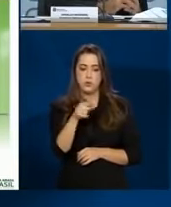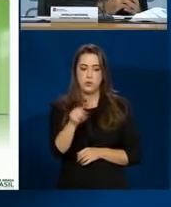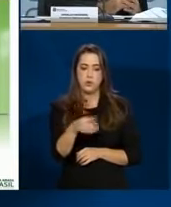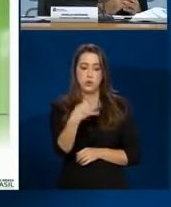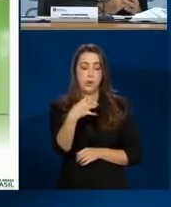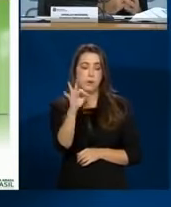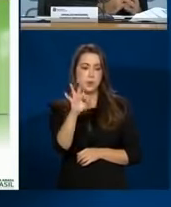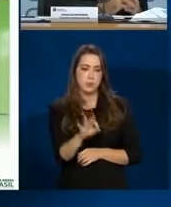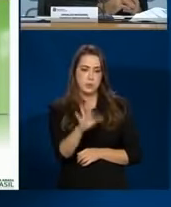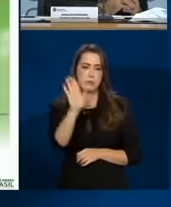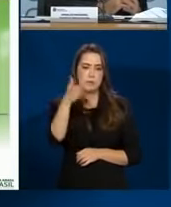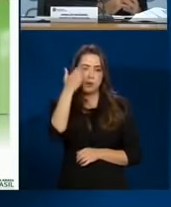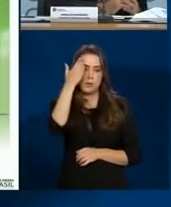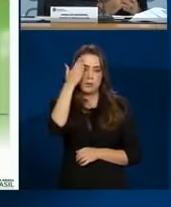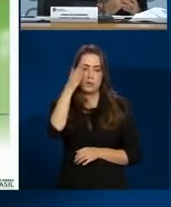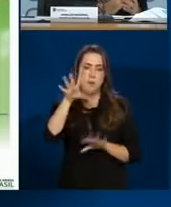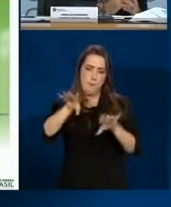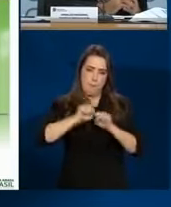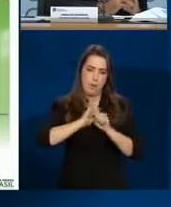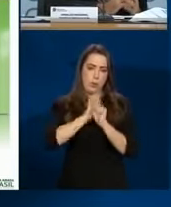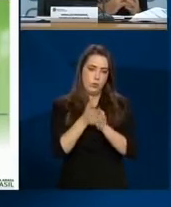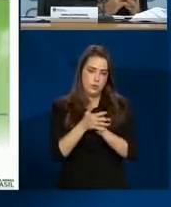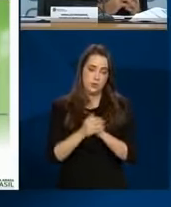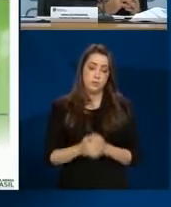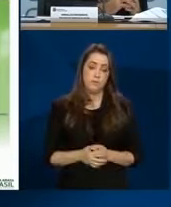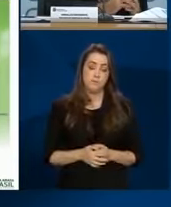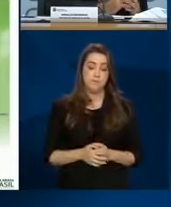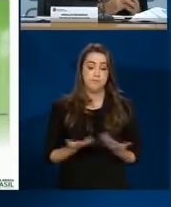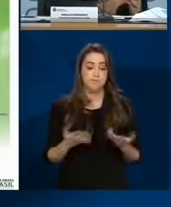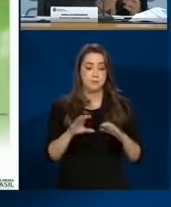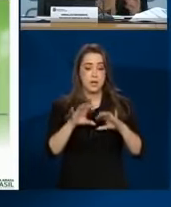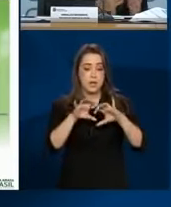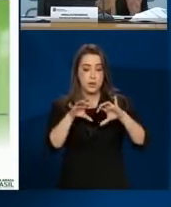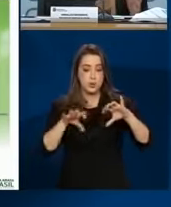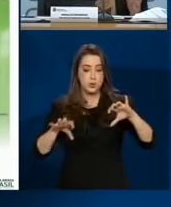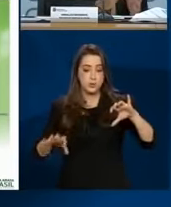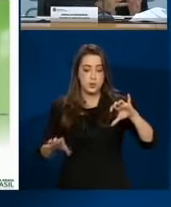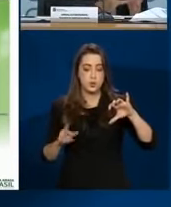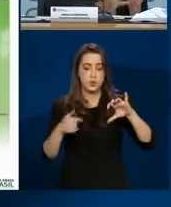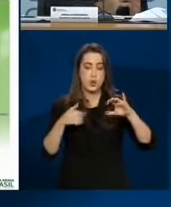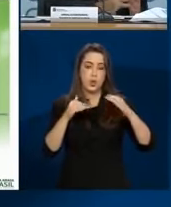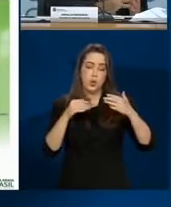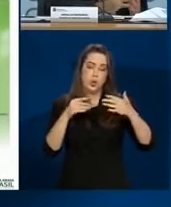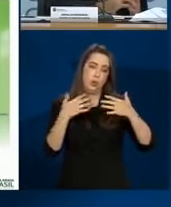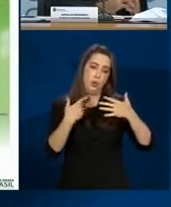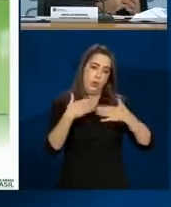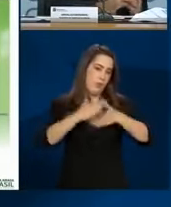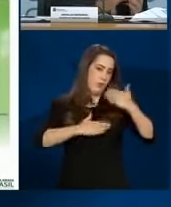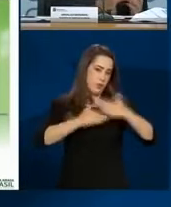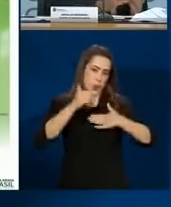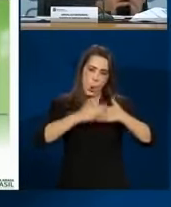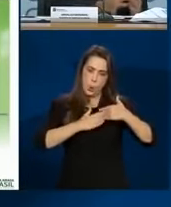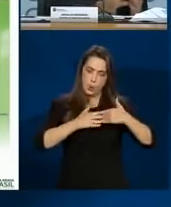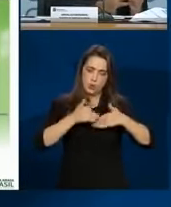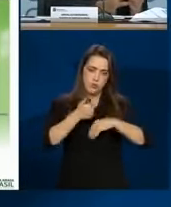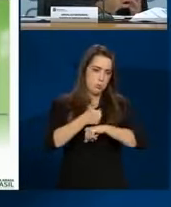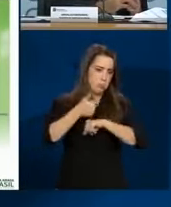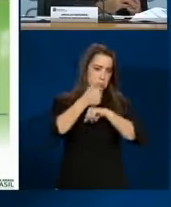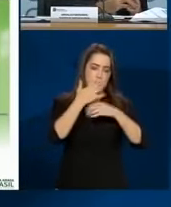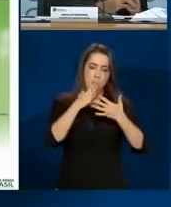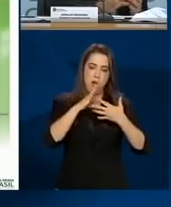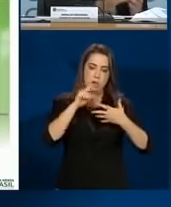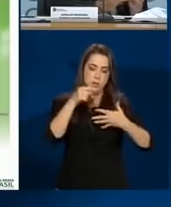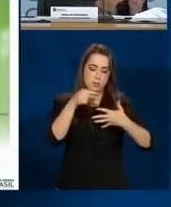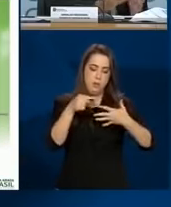21,4% confirmados por Covid-19, distribuídos entre os principais agentes, né,